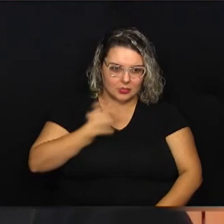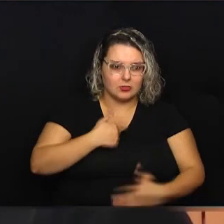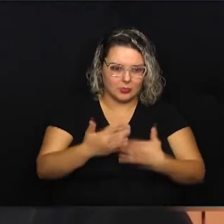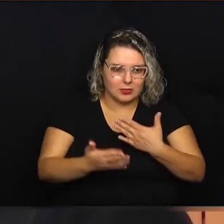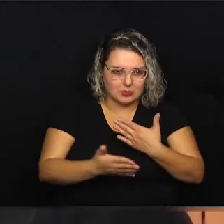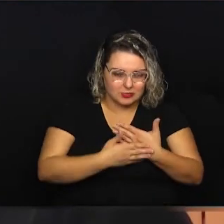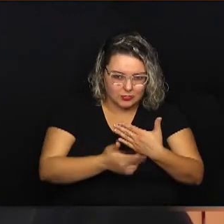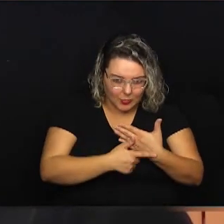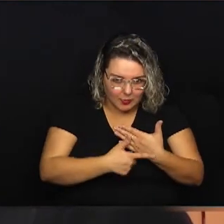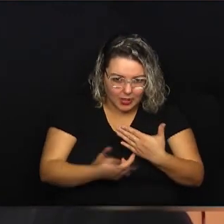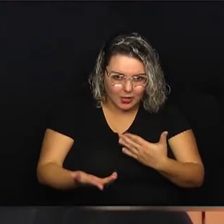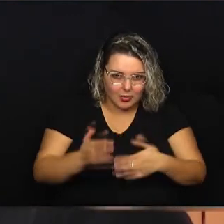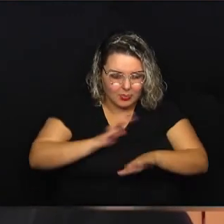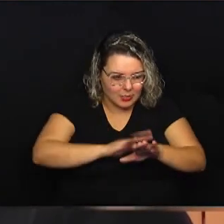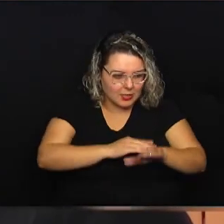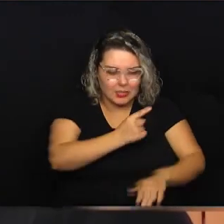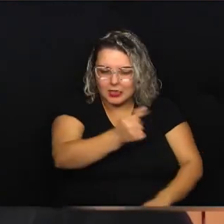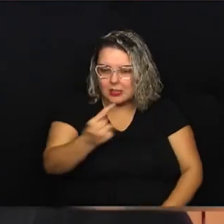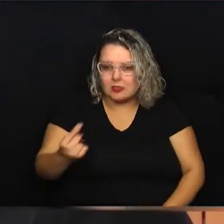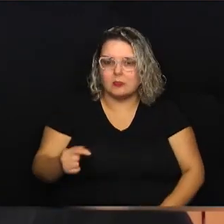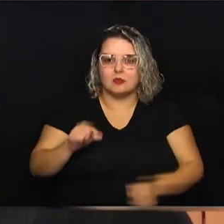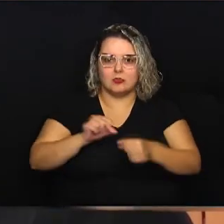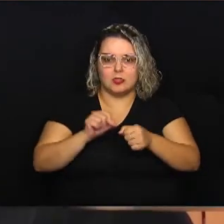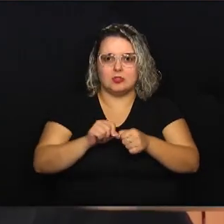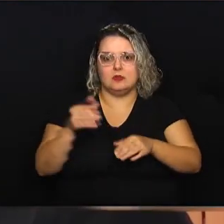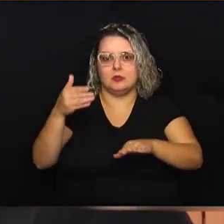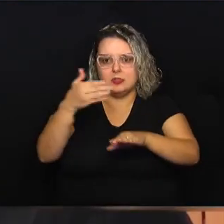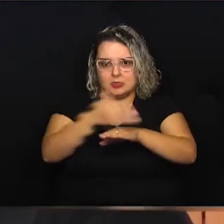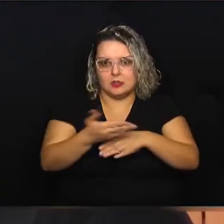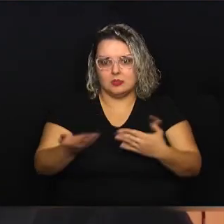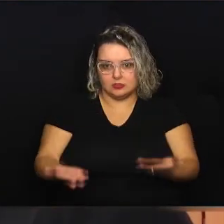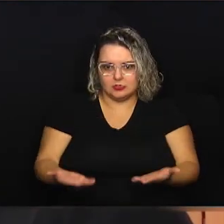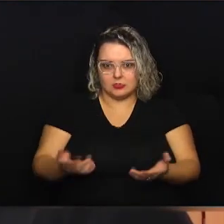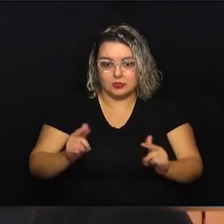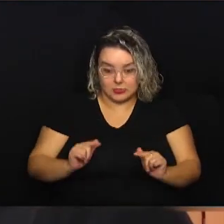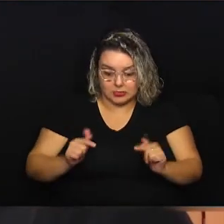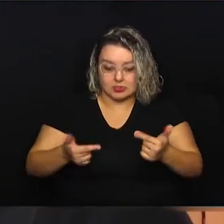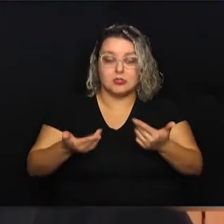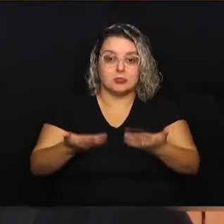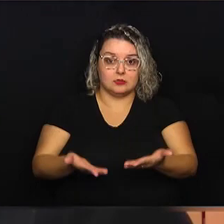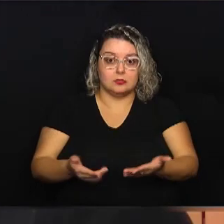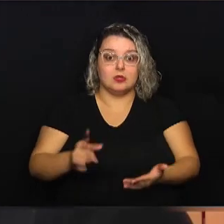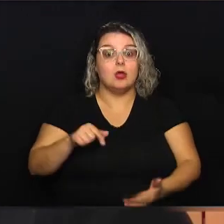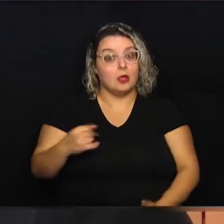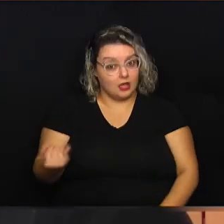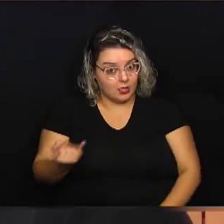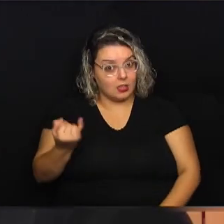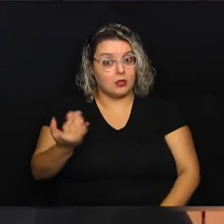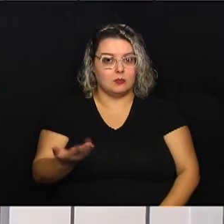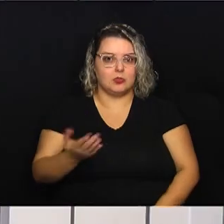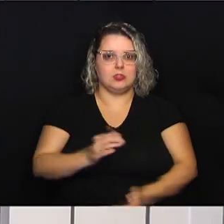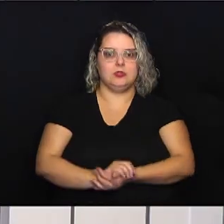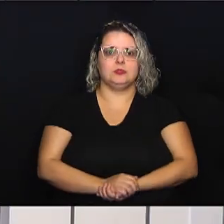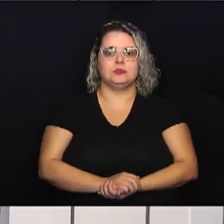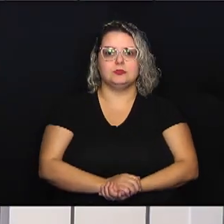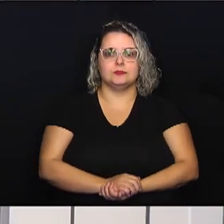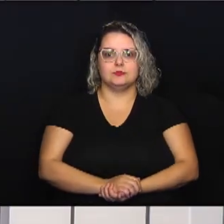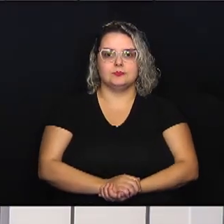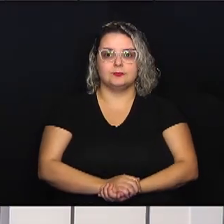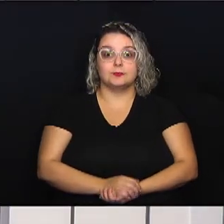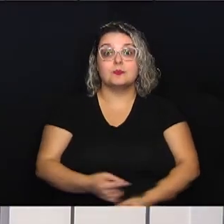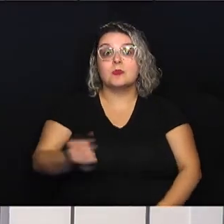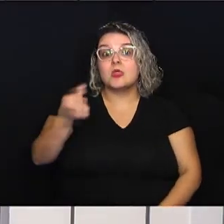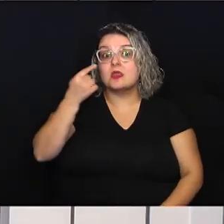De cada um de vocês poder fazer parte dessa luta? É muito importante. E olha